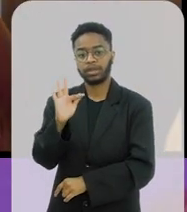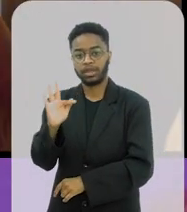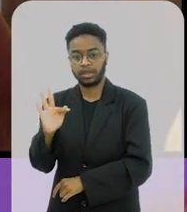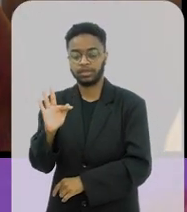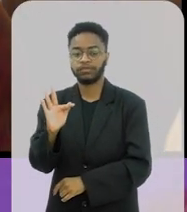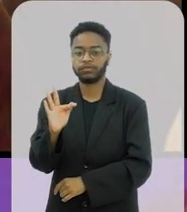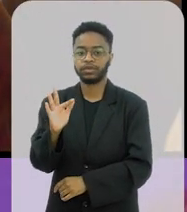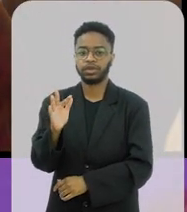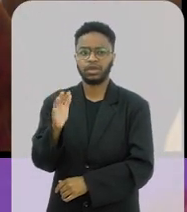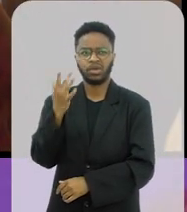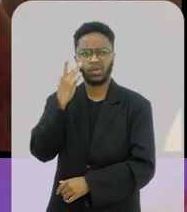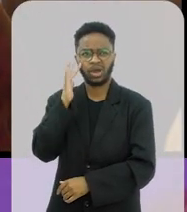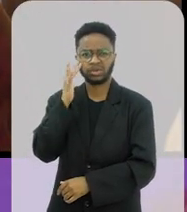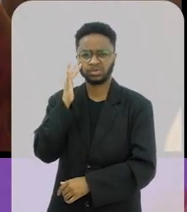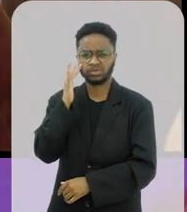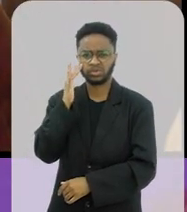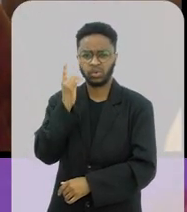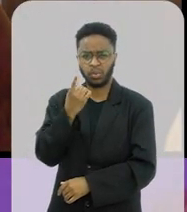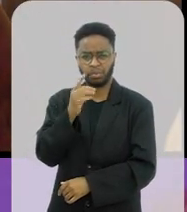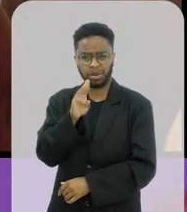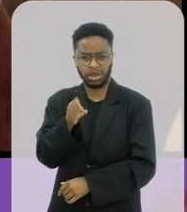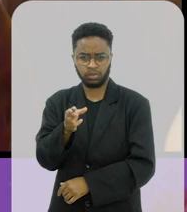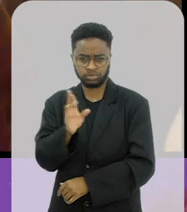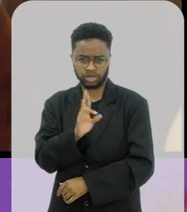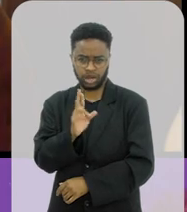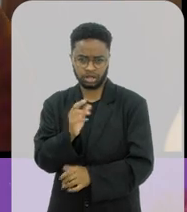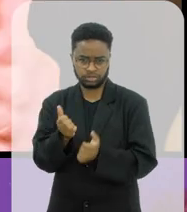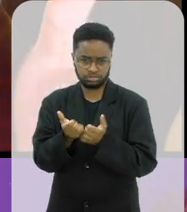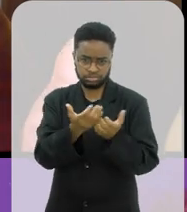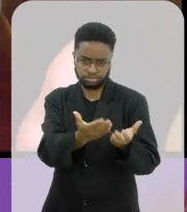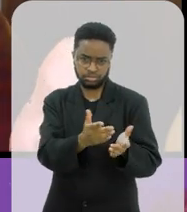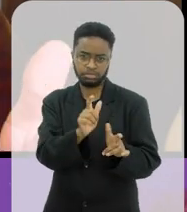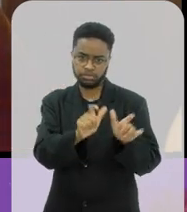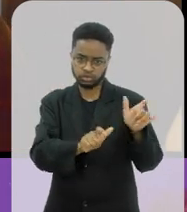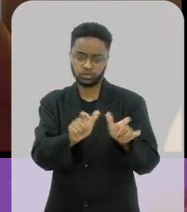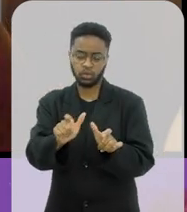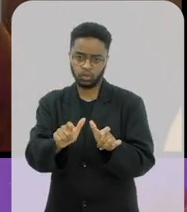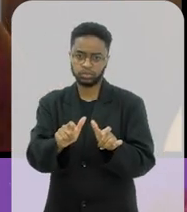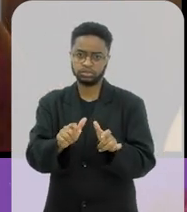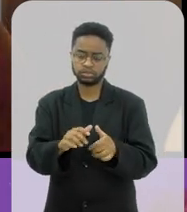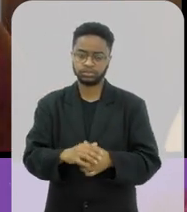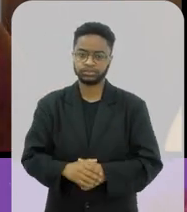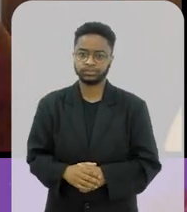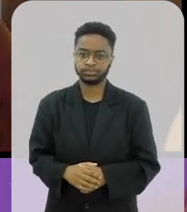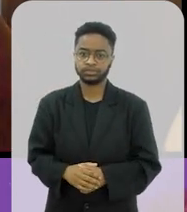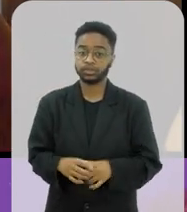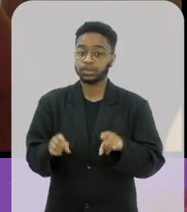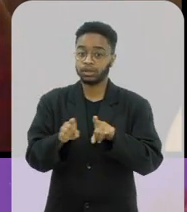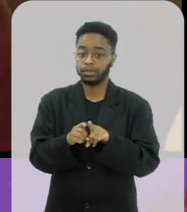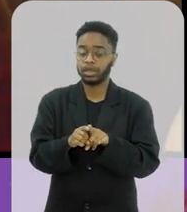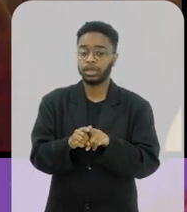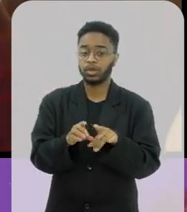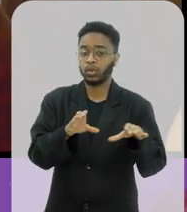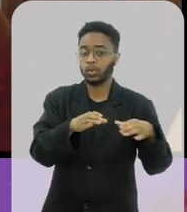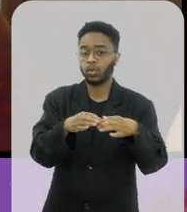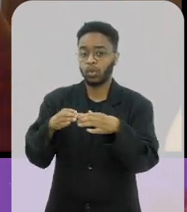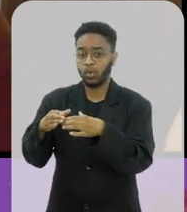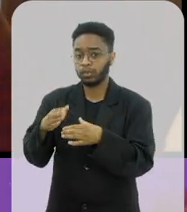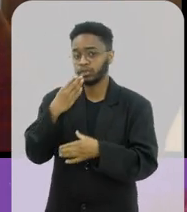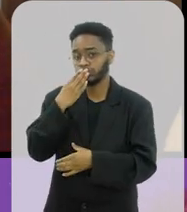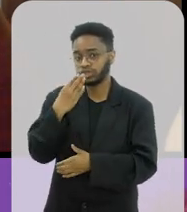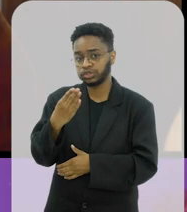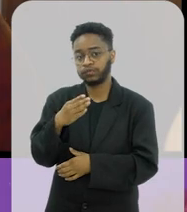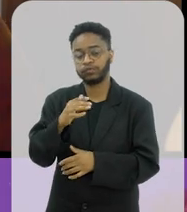CBF chegou a doar, se eu não me engano, R$1 milhão, né, para as vítimas das enchentes e tudo mais. Os clubes também